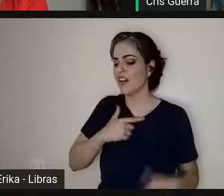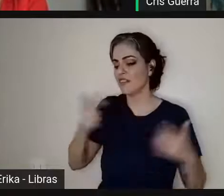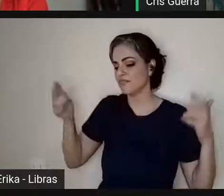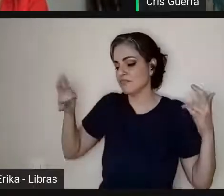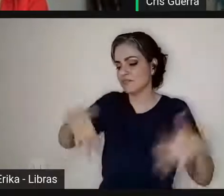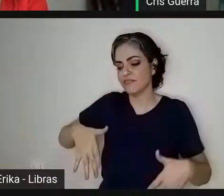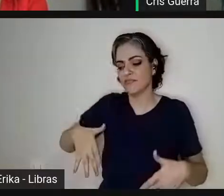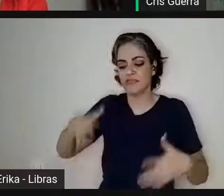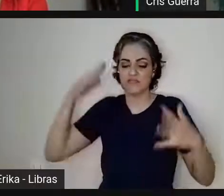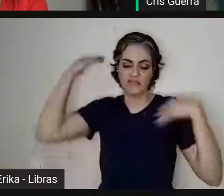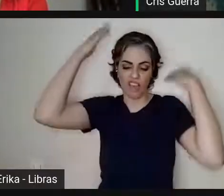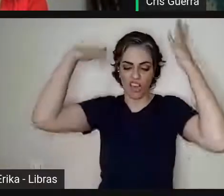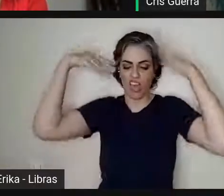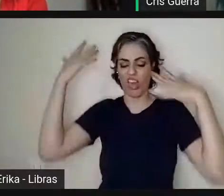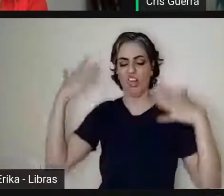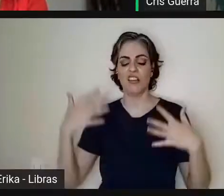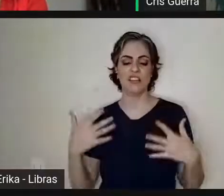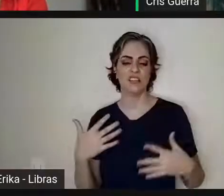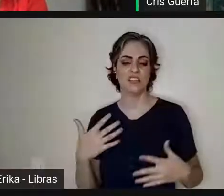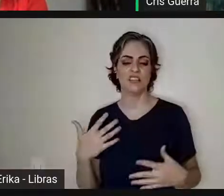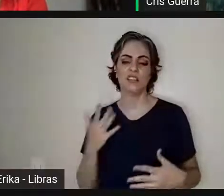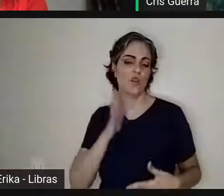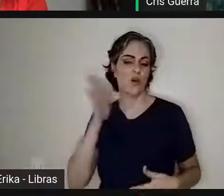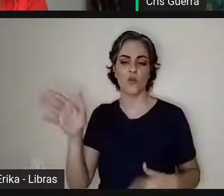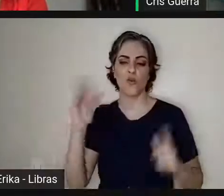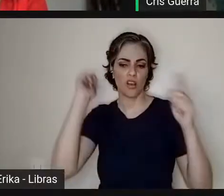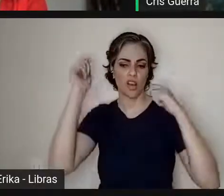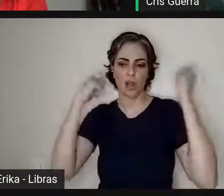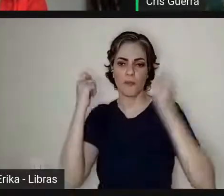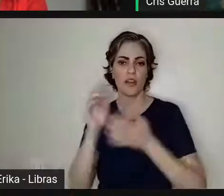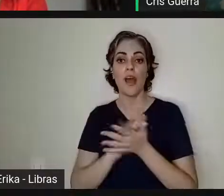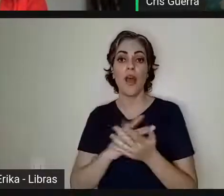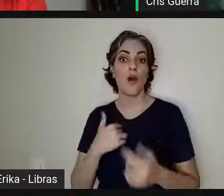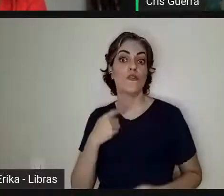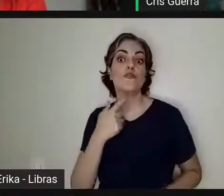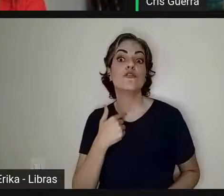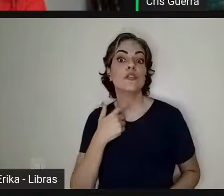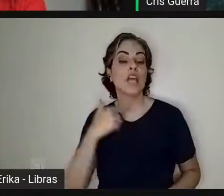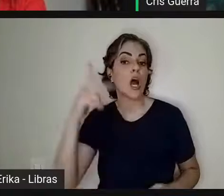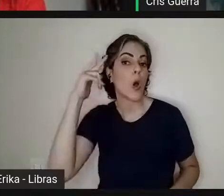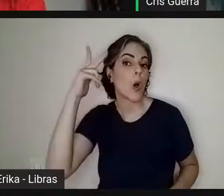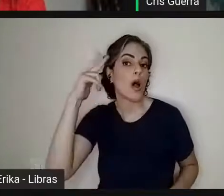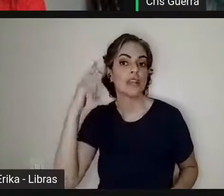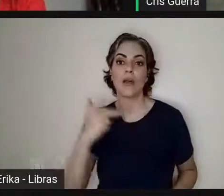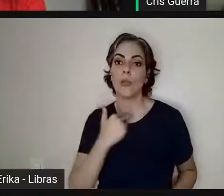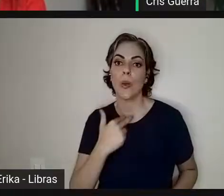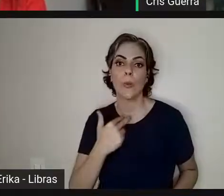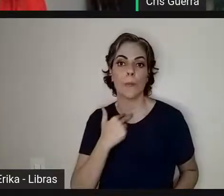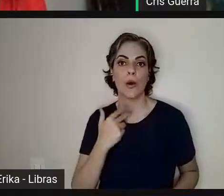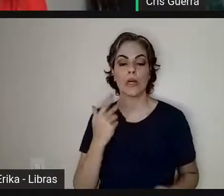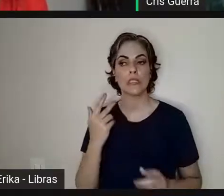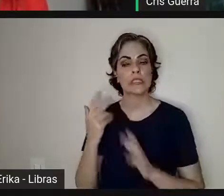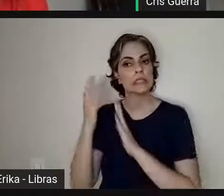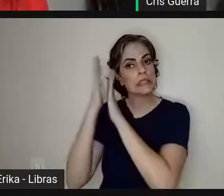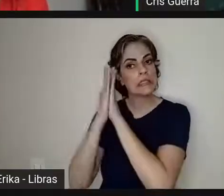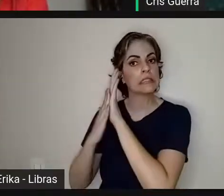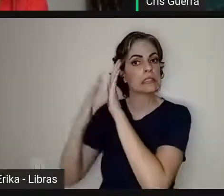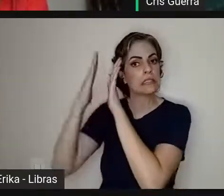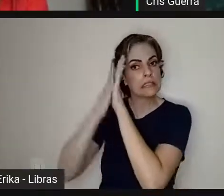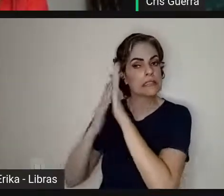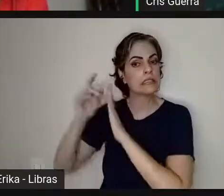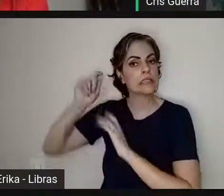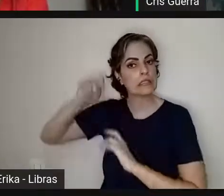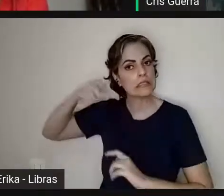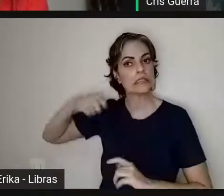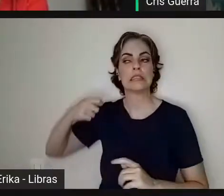cabelo bagunçado, sem poder ir no cabeleireiro, como eu tô agora louca para cortar meu cabelo, né? Domando ele aqui com a escova e